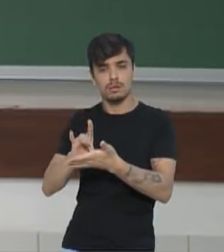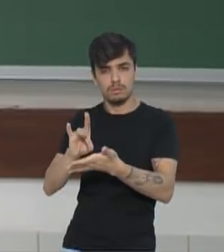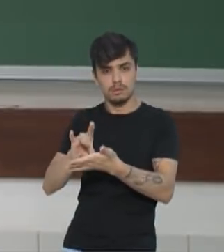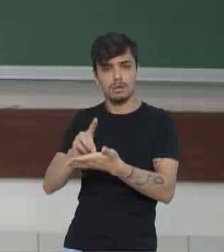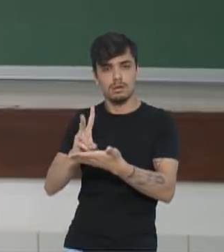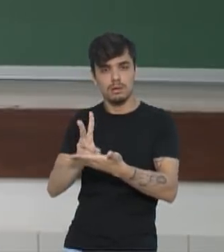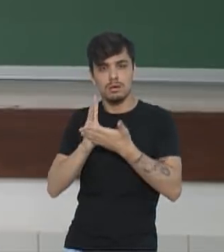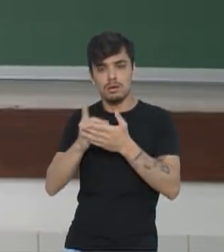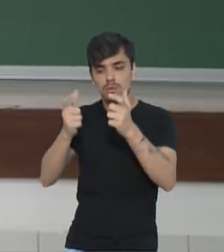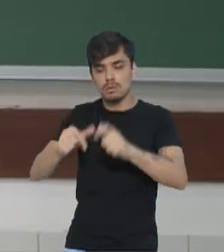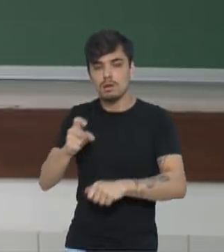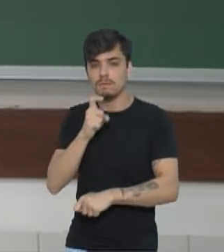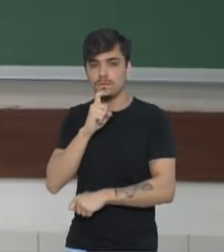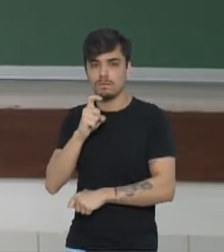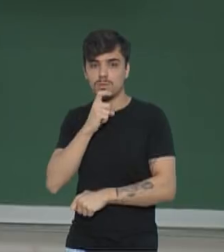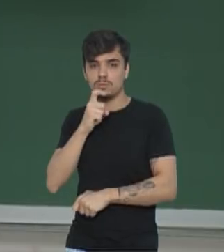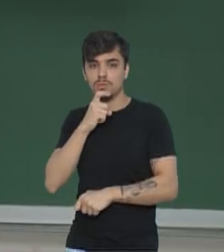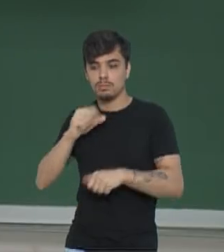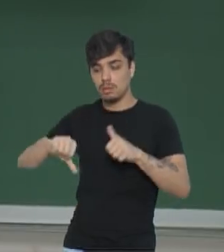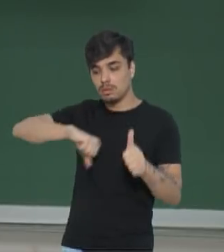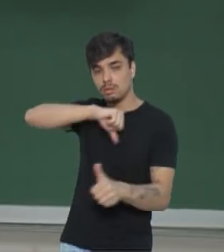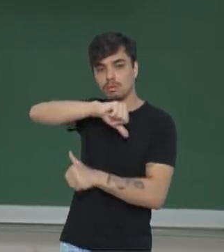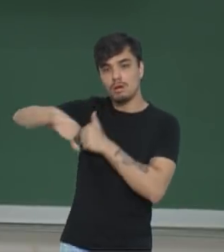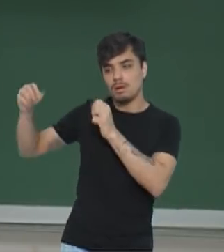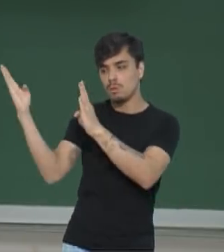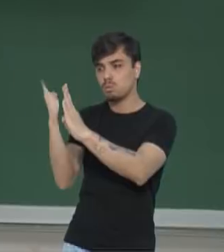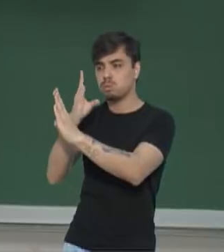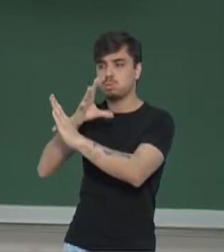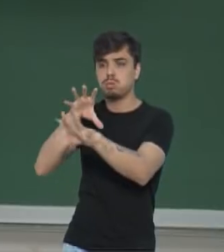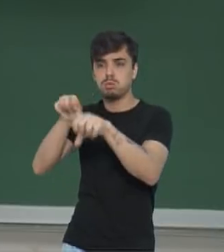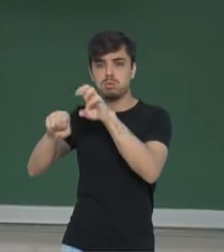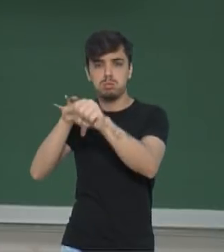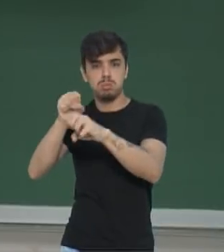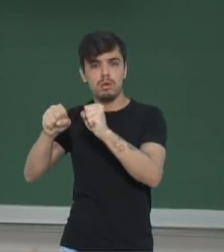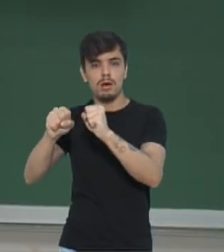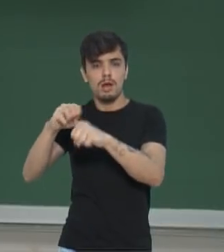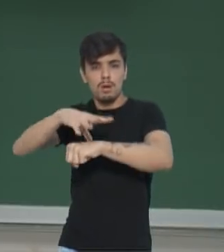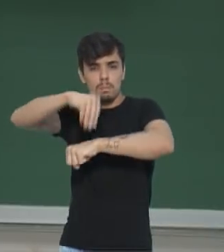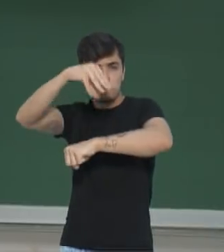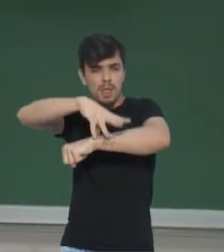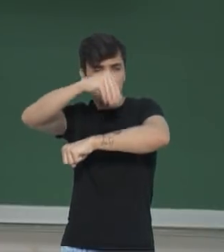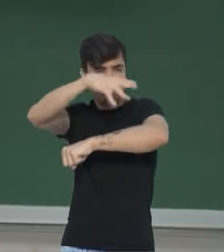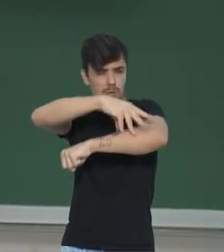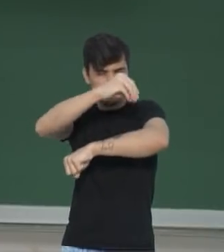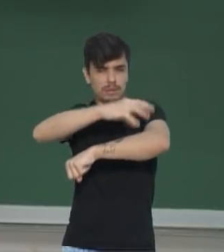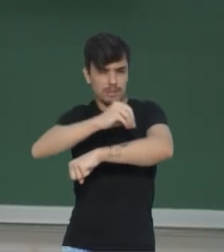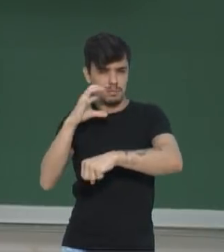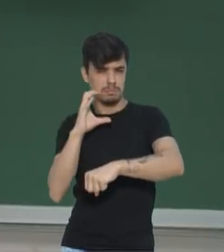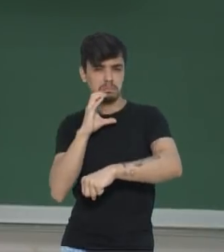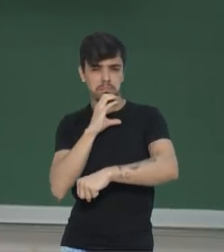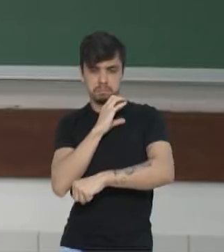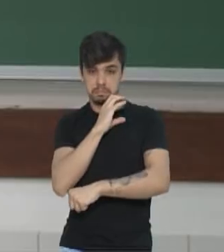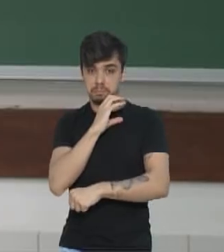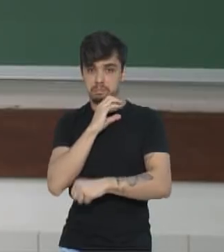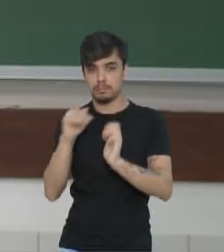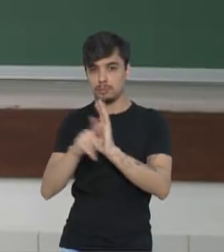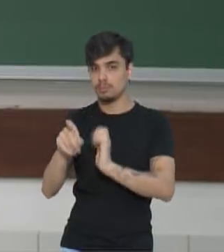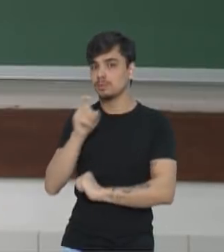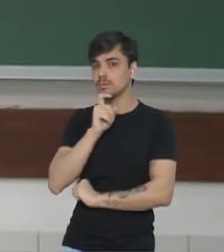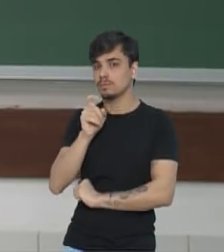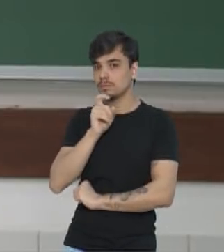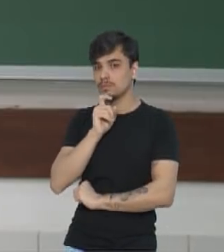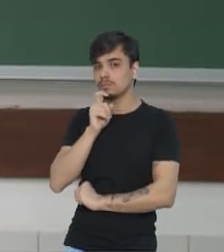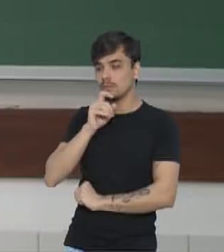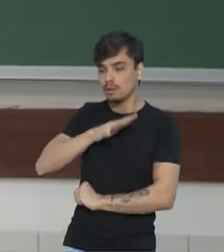e eles se tornaram grandes caçadores de animais com pelugem grande, animais que aquecem bastante no inverno. Vamos lembrar que o